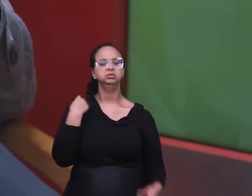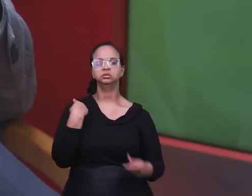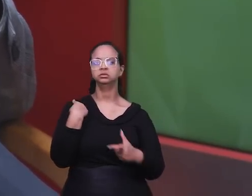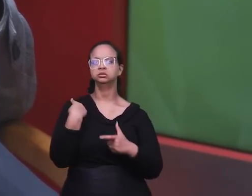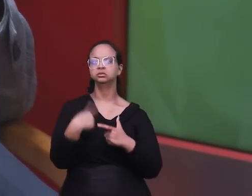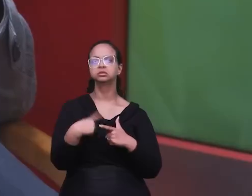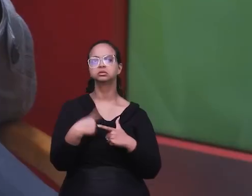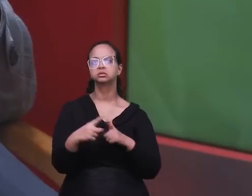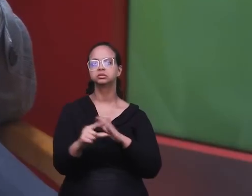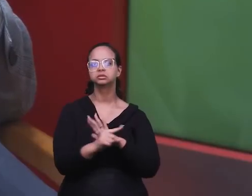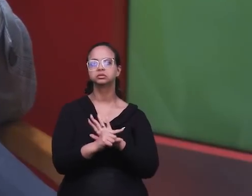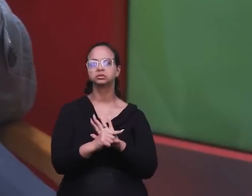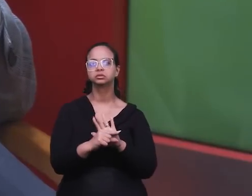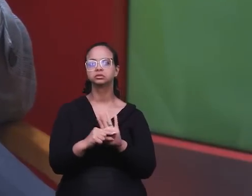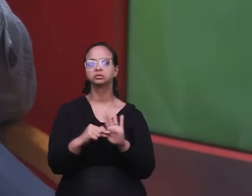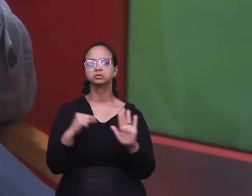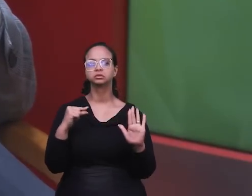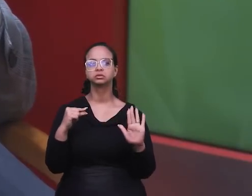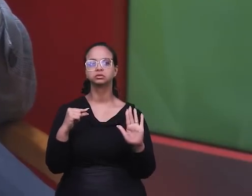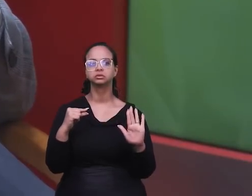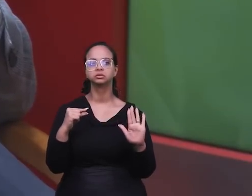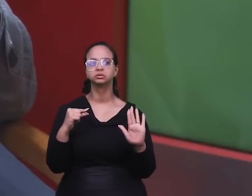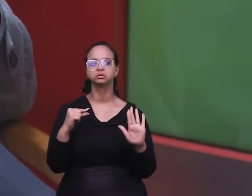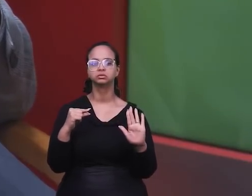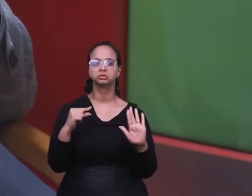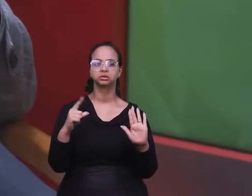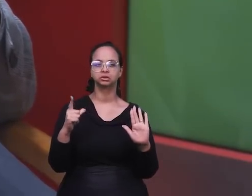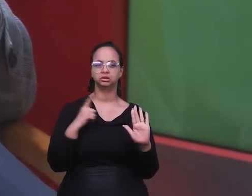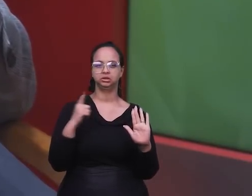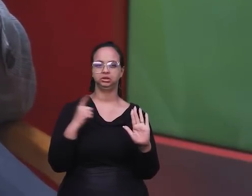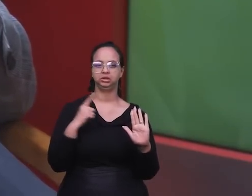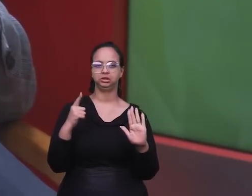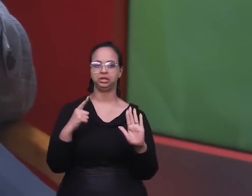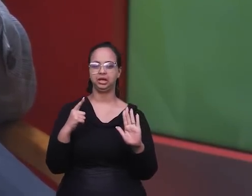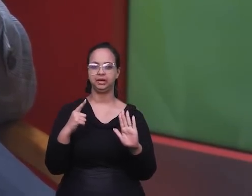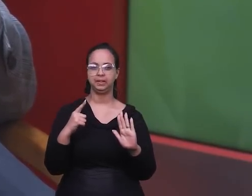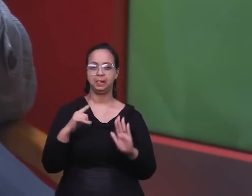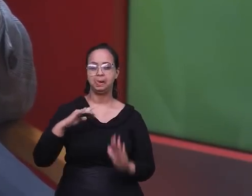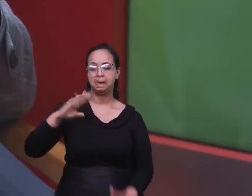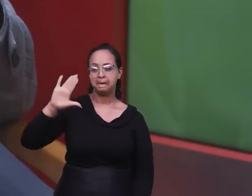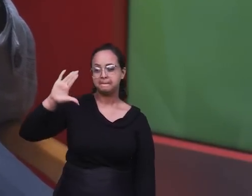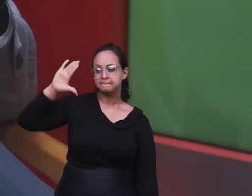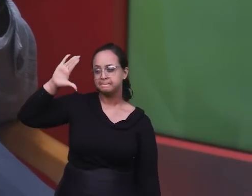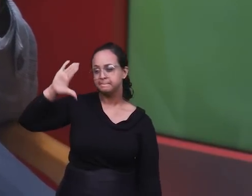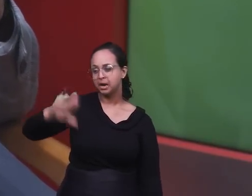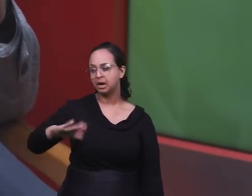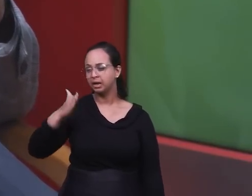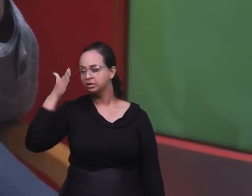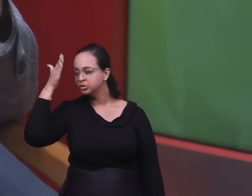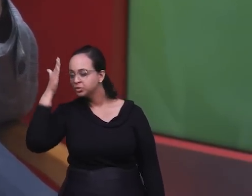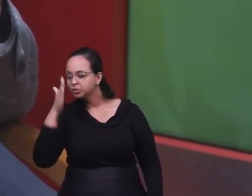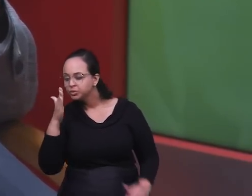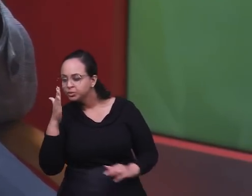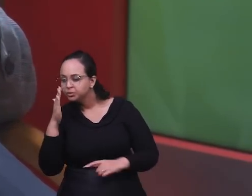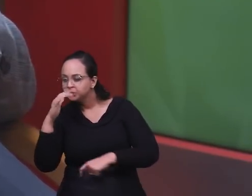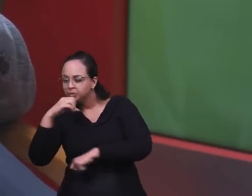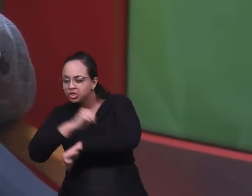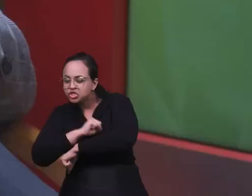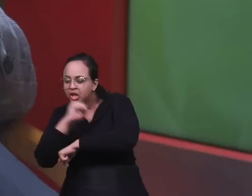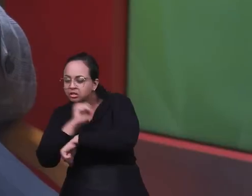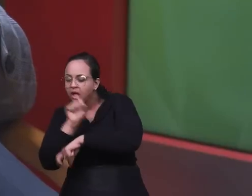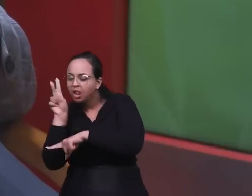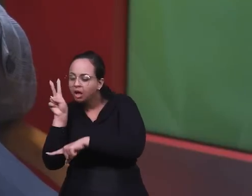esse versículo, né? Eis que está detrás da parede, olhando